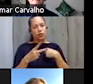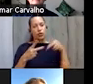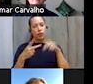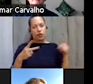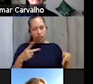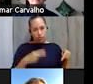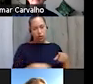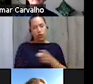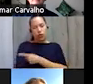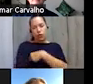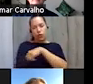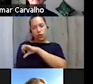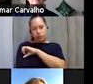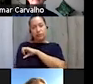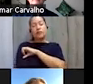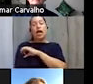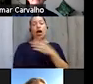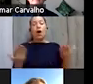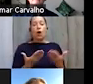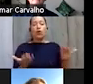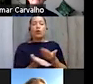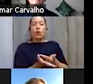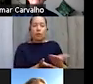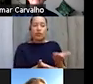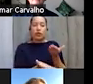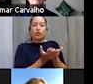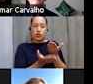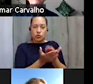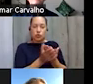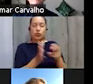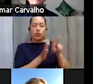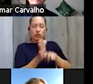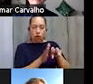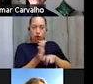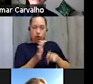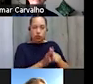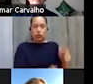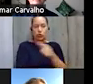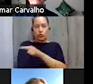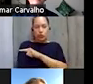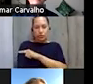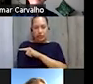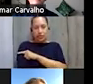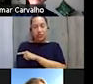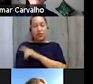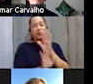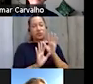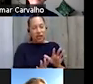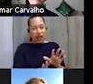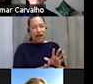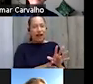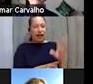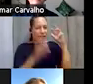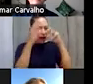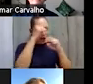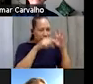Fundamental e hoje eu iniciei o estudo sobre fósseis no 7º ano. Aí eu já vou levar um pouquinho desse conhecimento para a